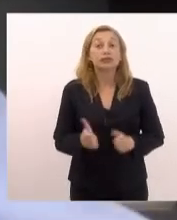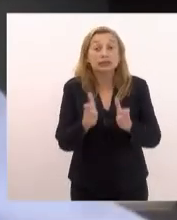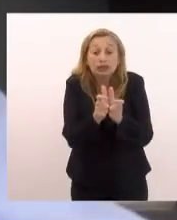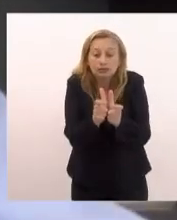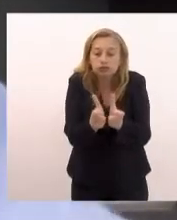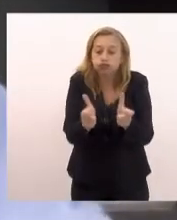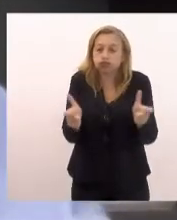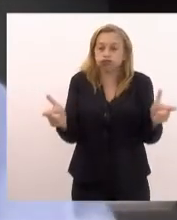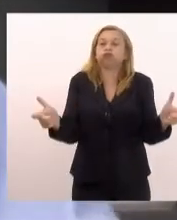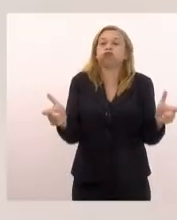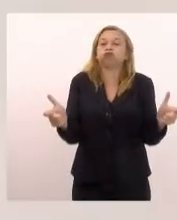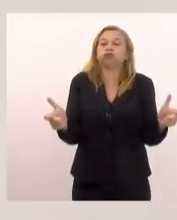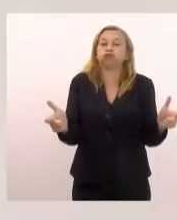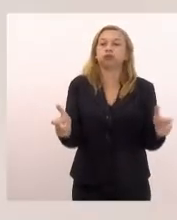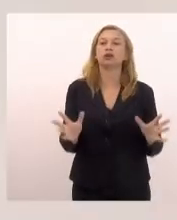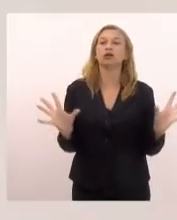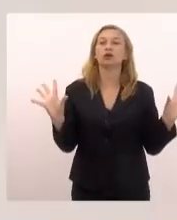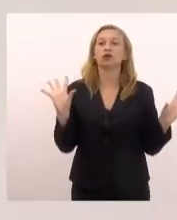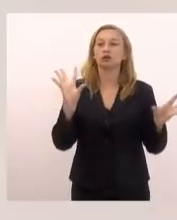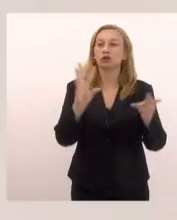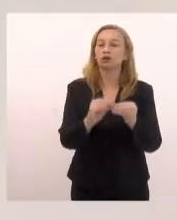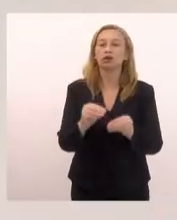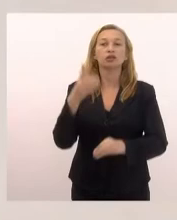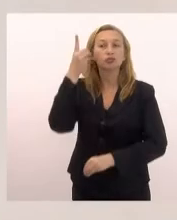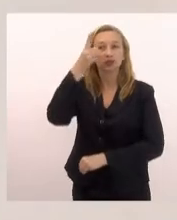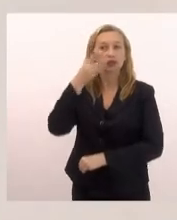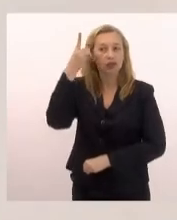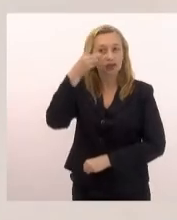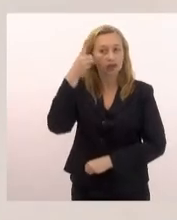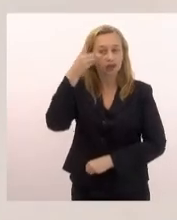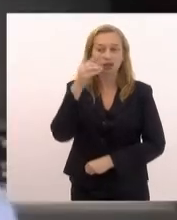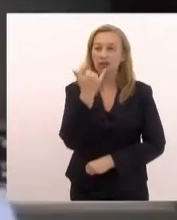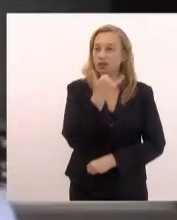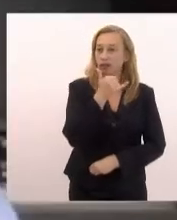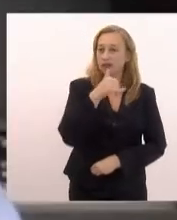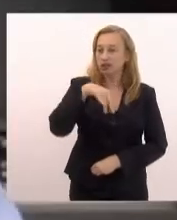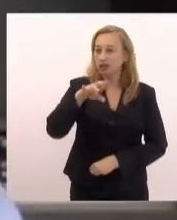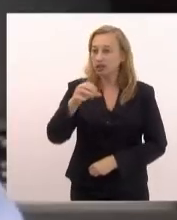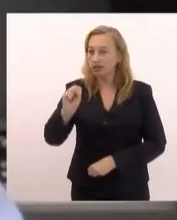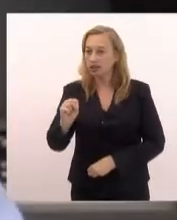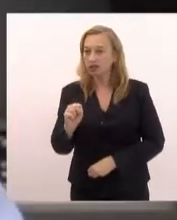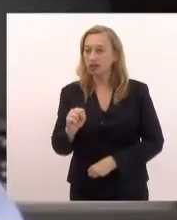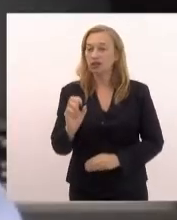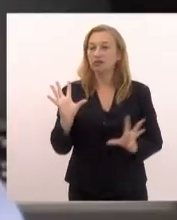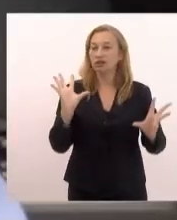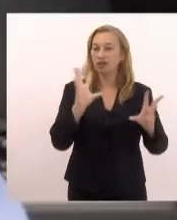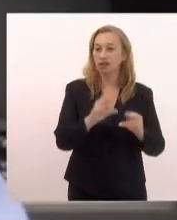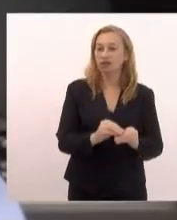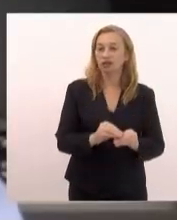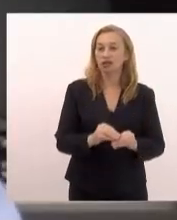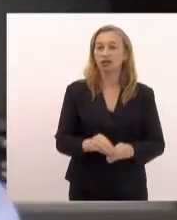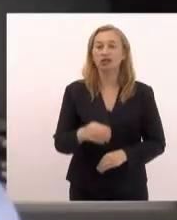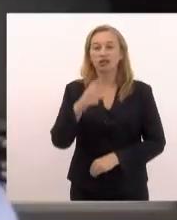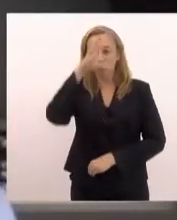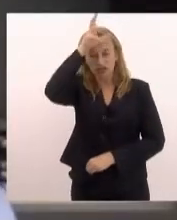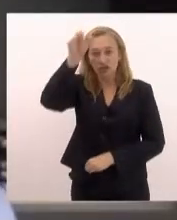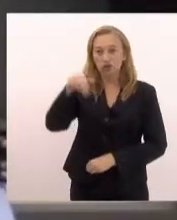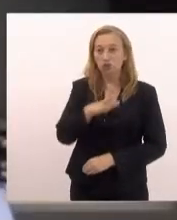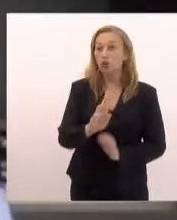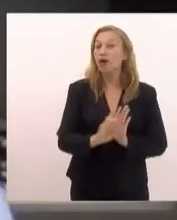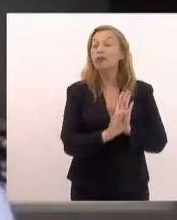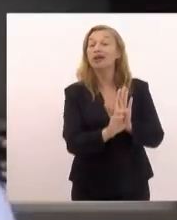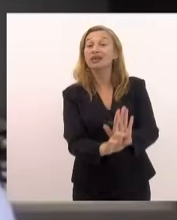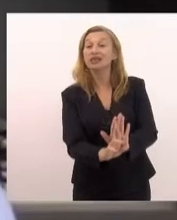imensos que estão sendo feitos de Minas e Energia, concluindo Tia Ju, e isso